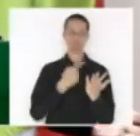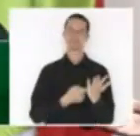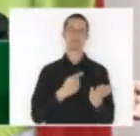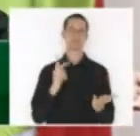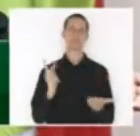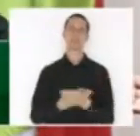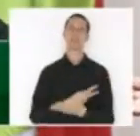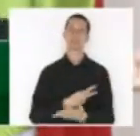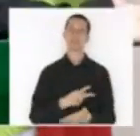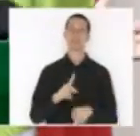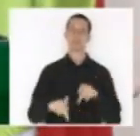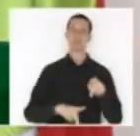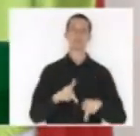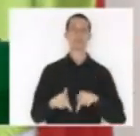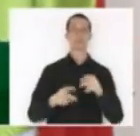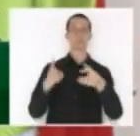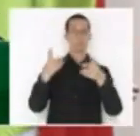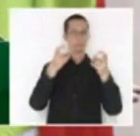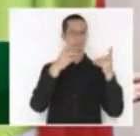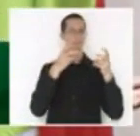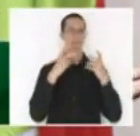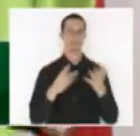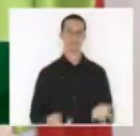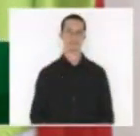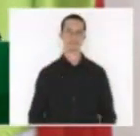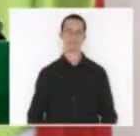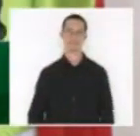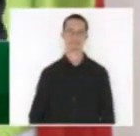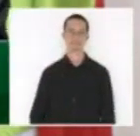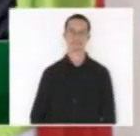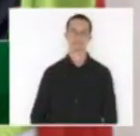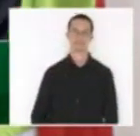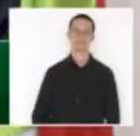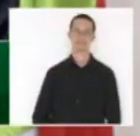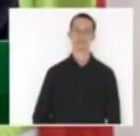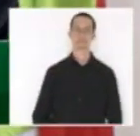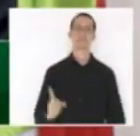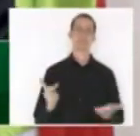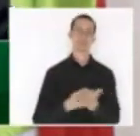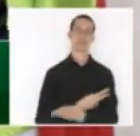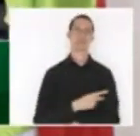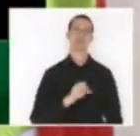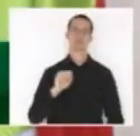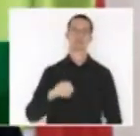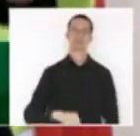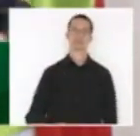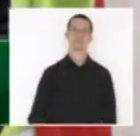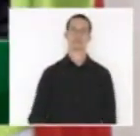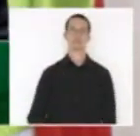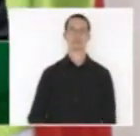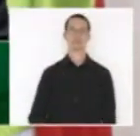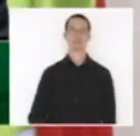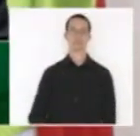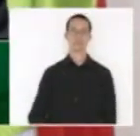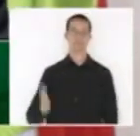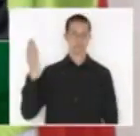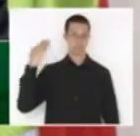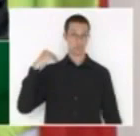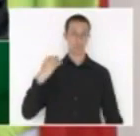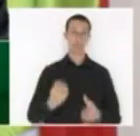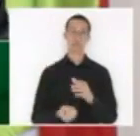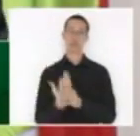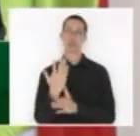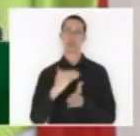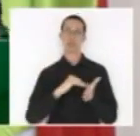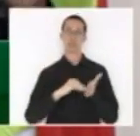aí. E está errado, né? Temos que reconhecer. Uma época, quando foi criada a Secretaria do